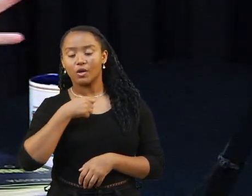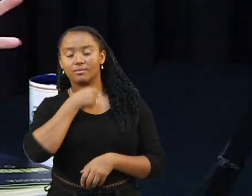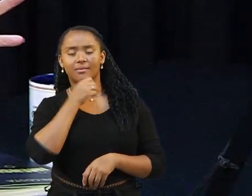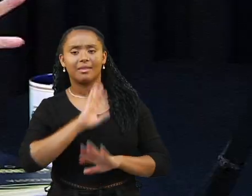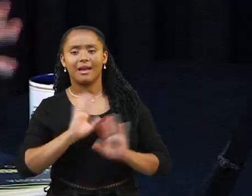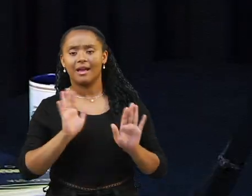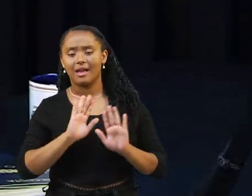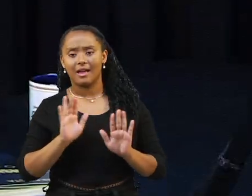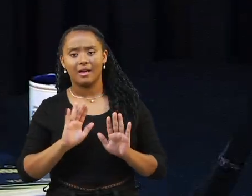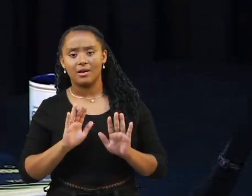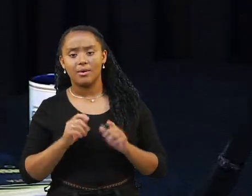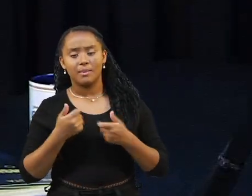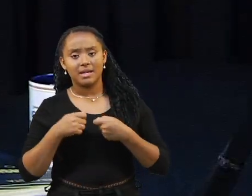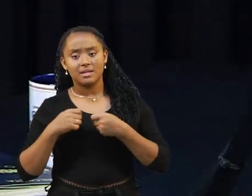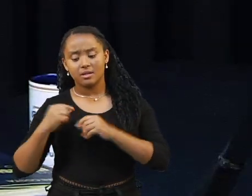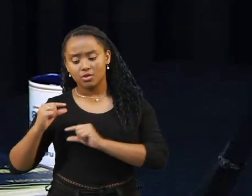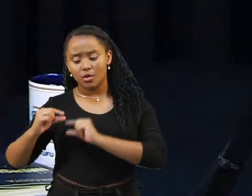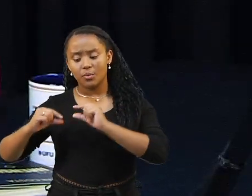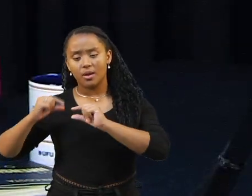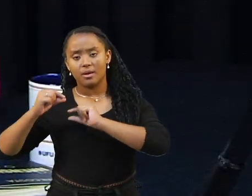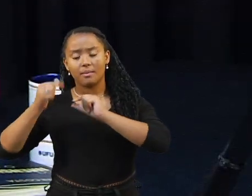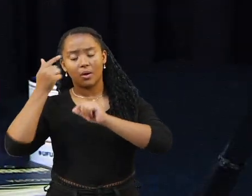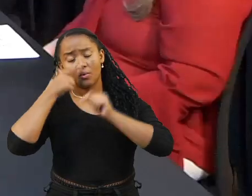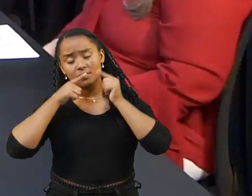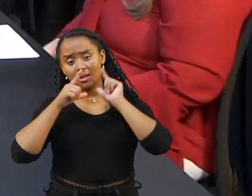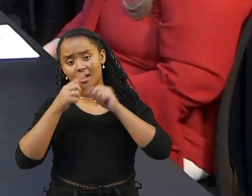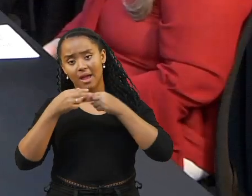que funciona. É tudo uma construção, né?